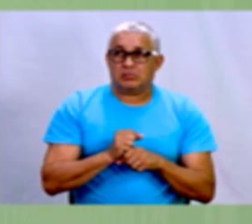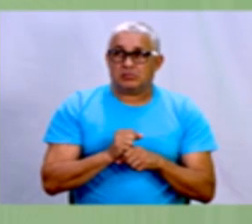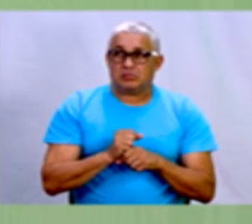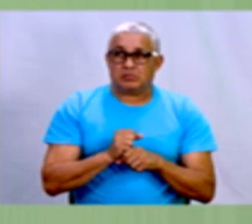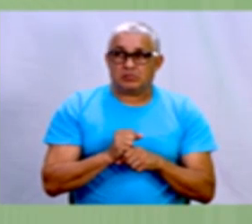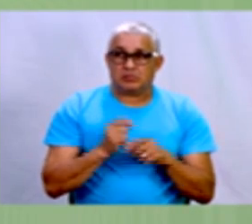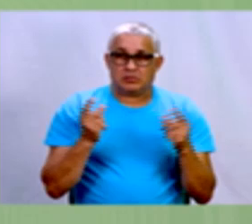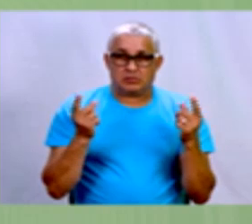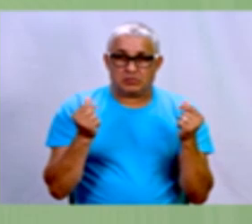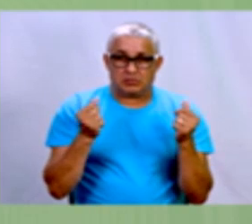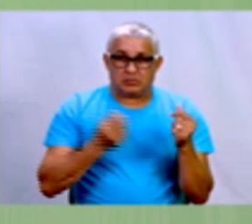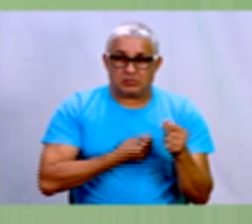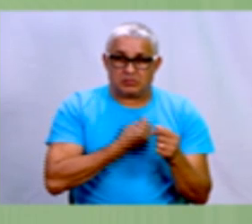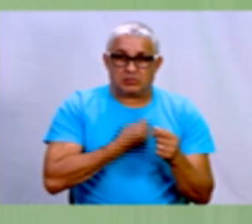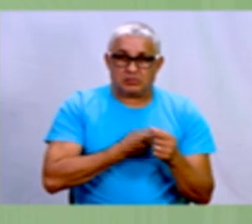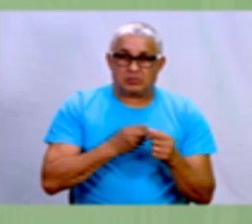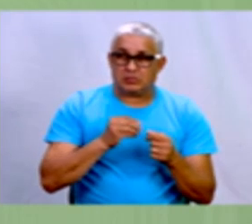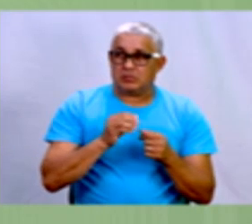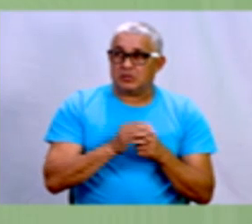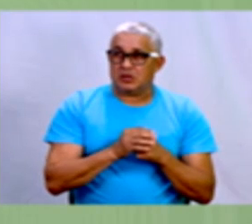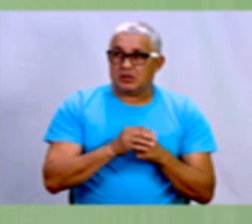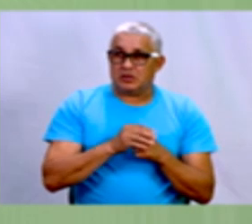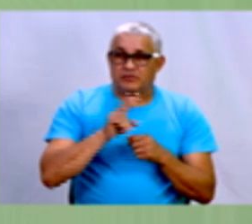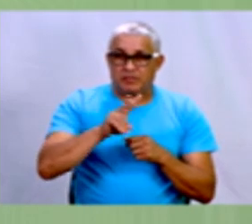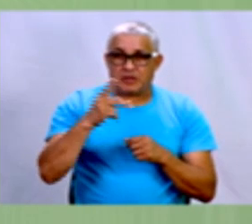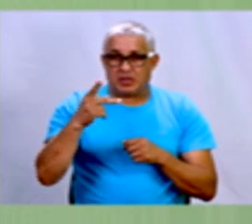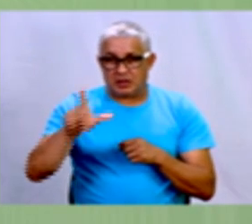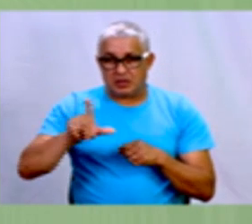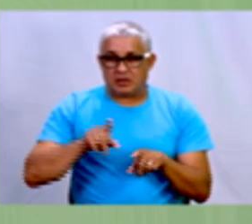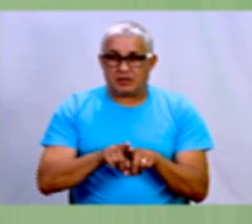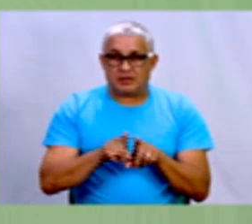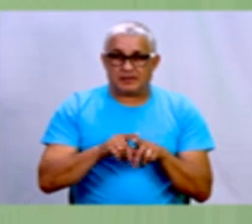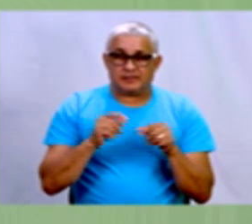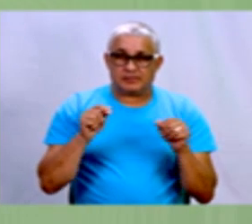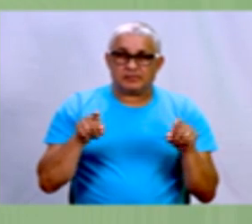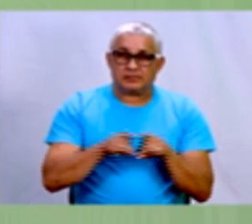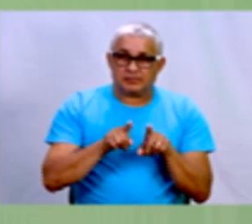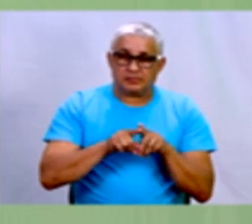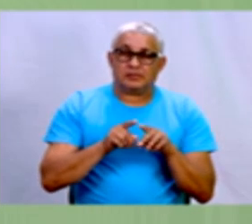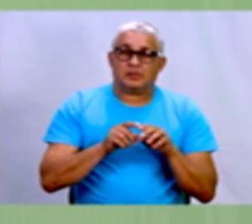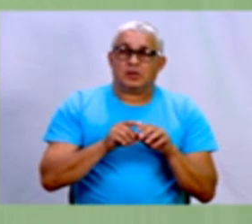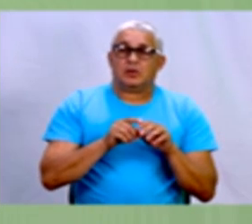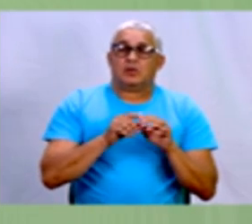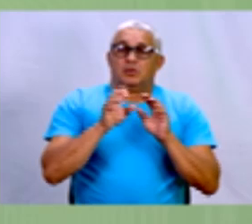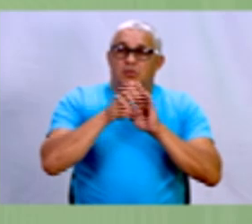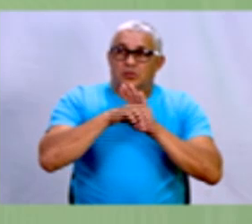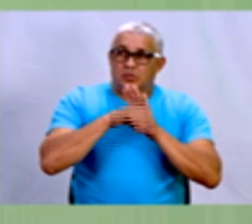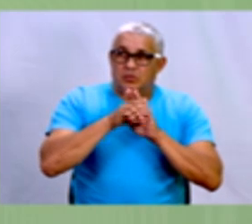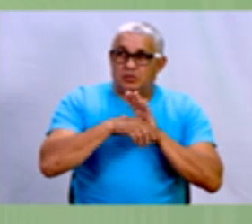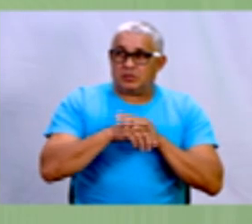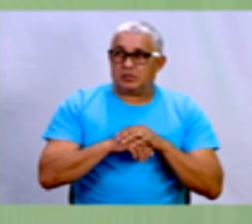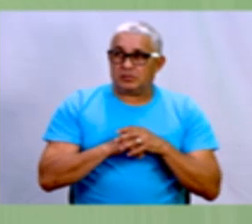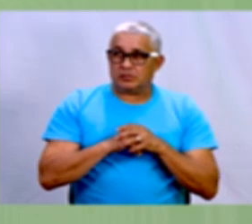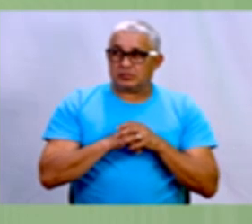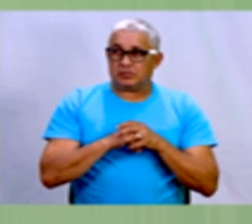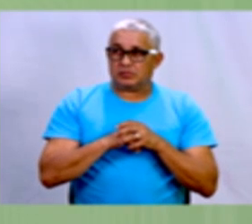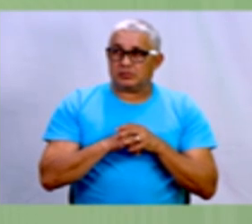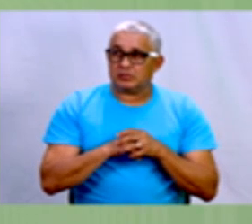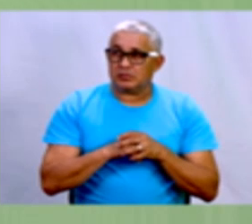tá? Conceituar e calcular o valor presente líquido. Como também conceituar e calcular a TIR, que é a taxa interna de